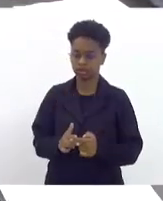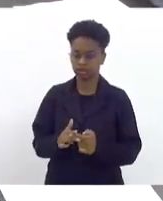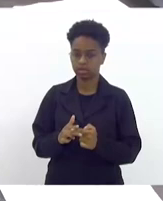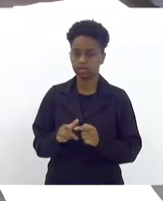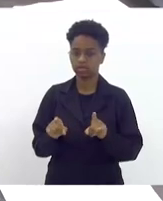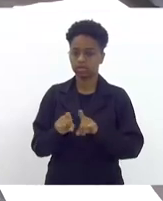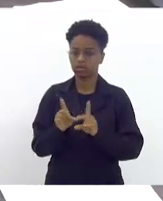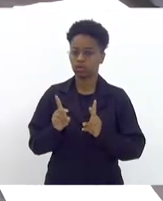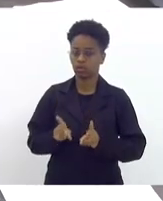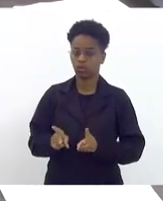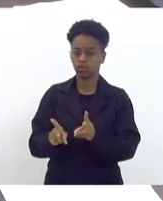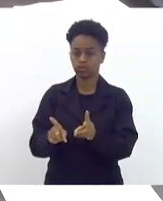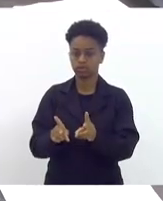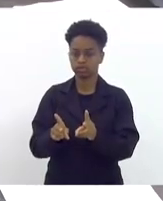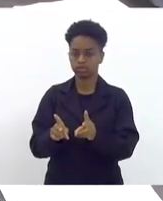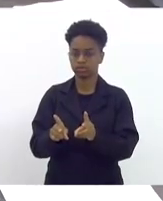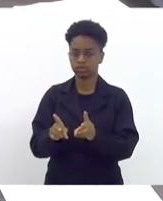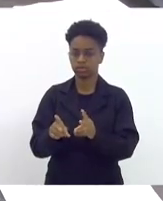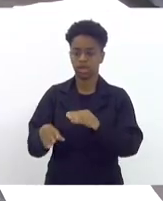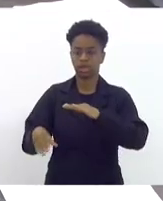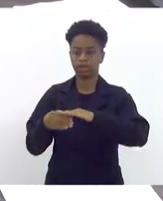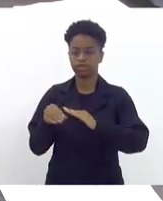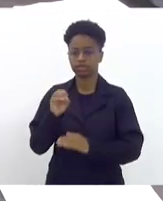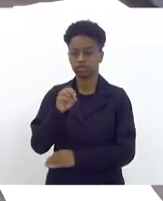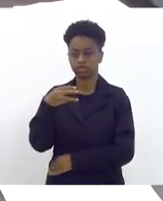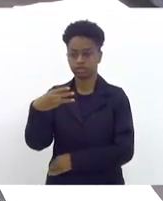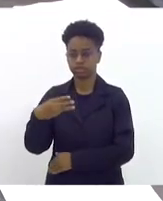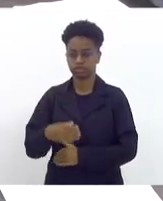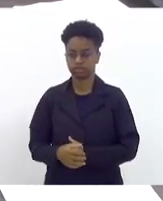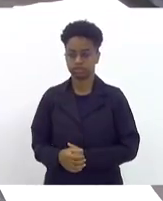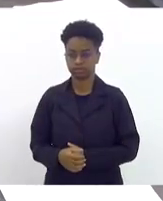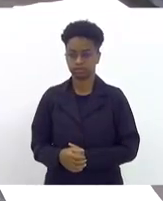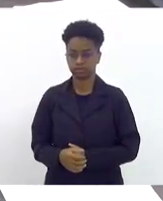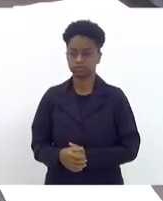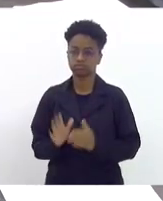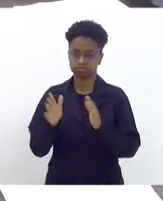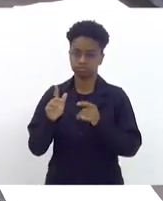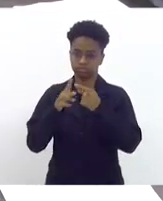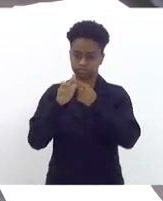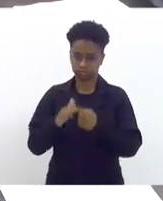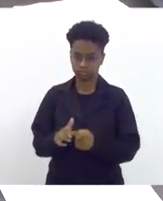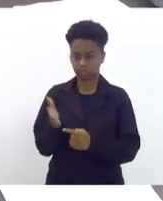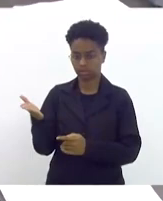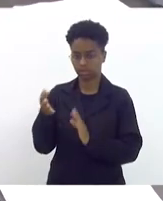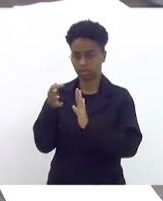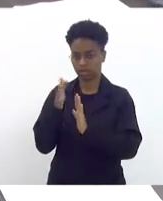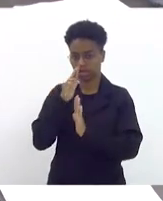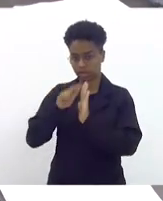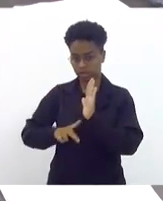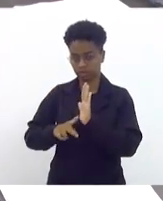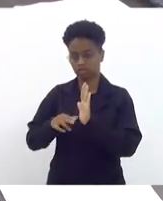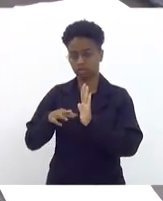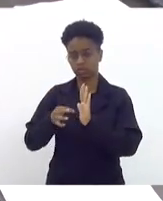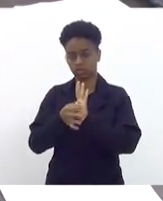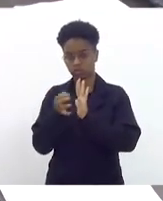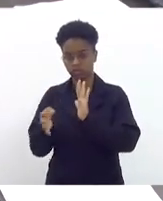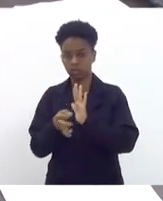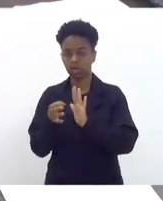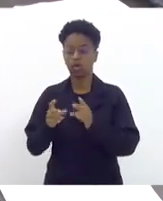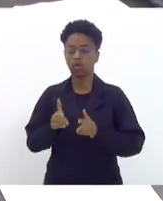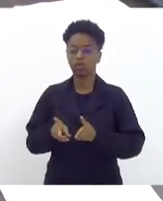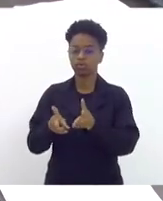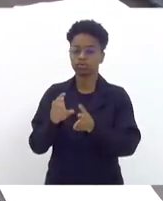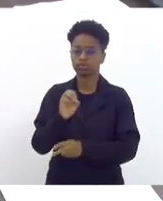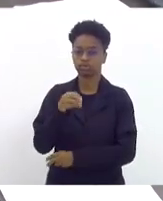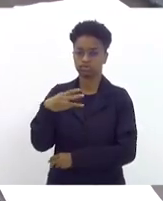manter a emenda 03 parecia retificado pelo relator mantendo a emenda zero três